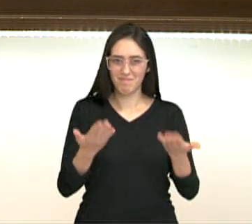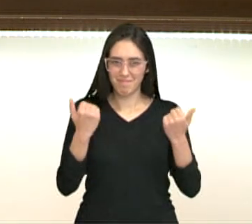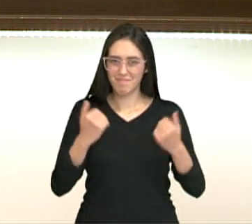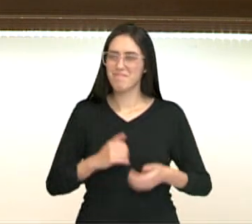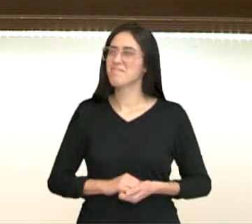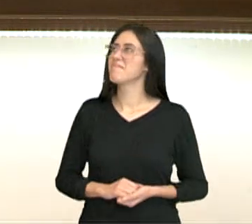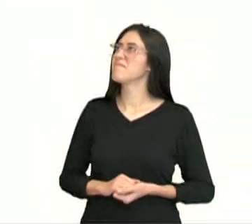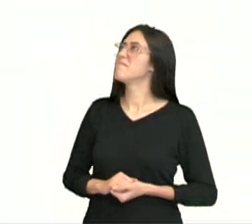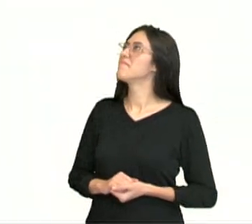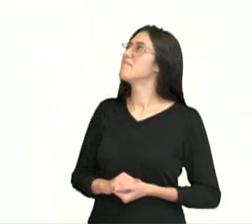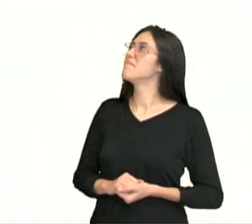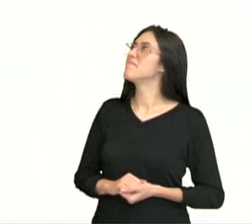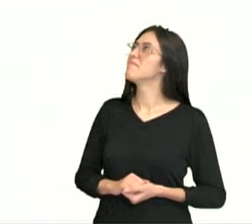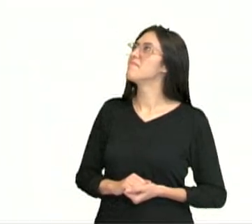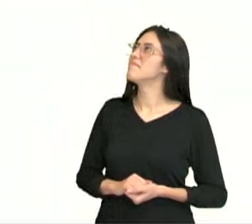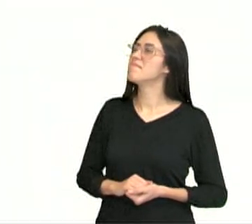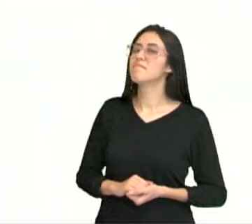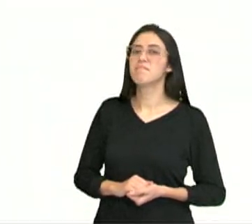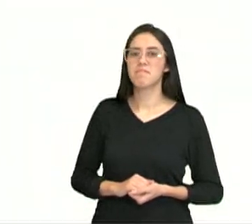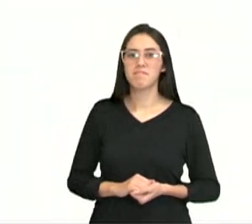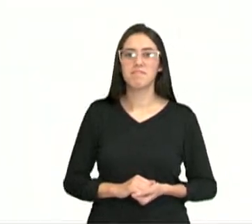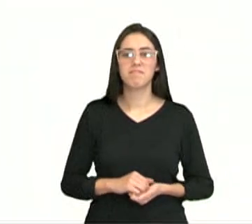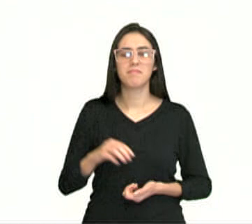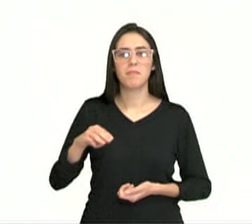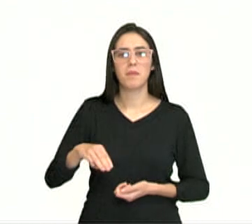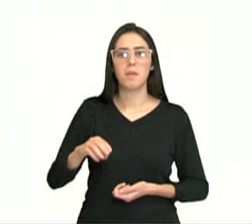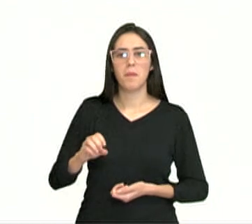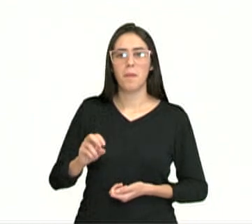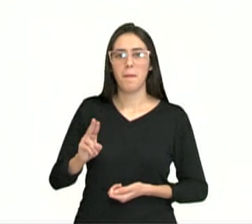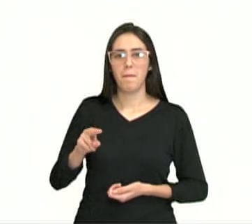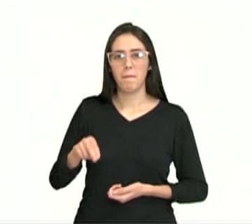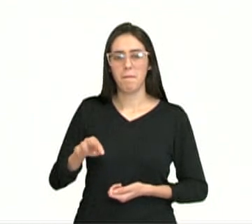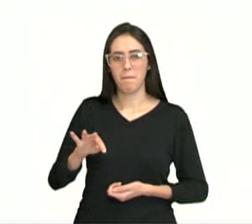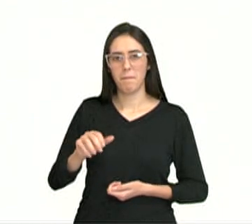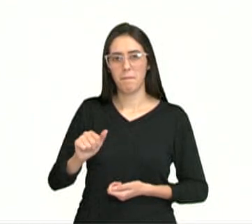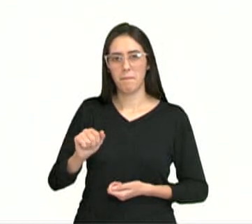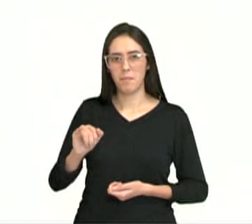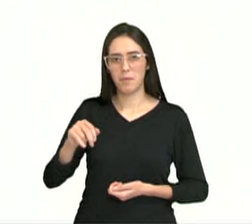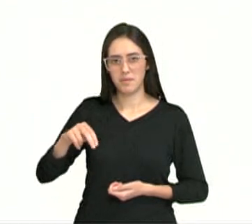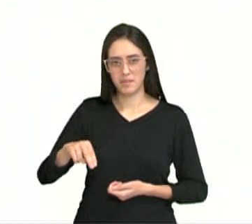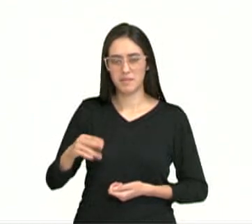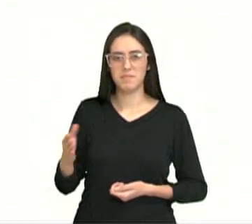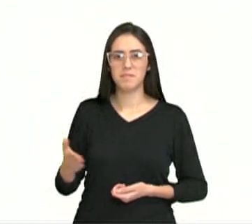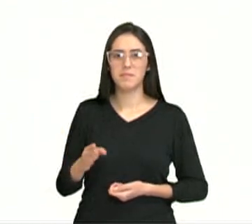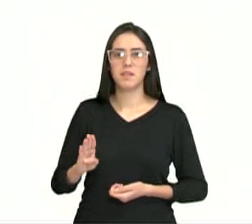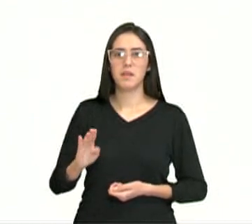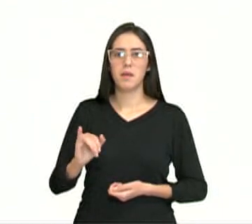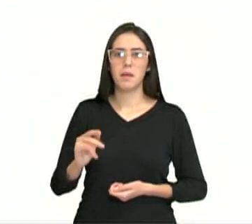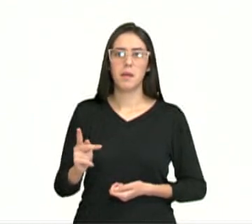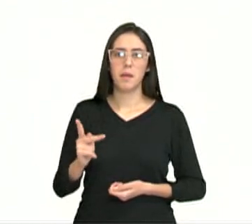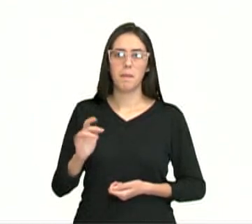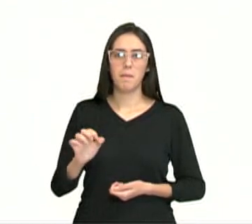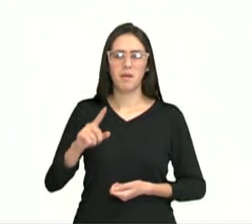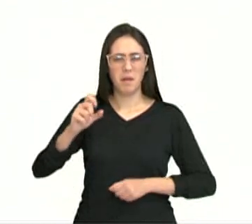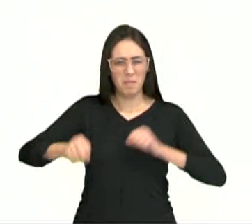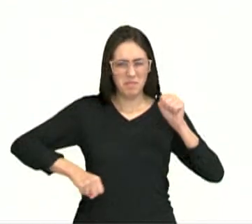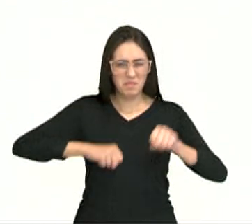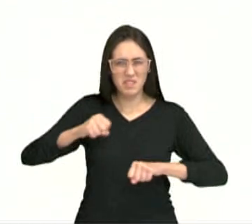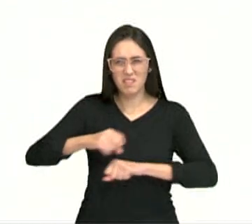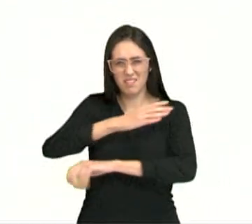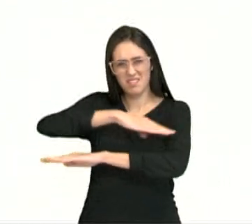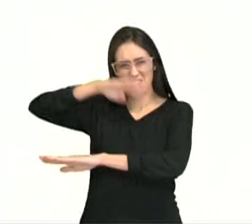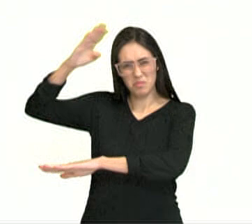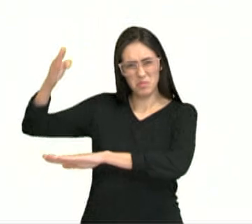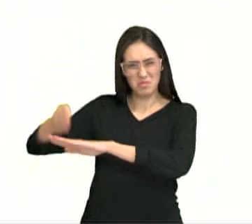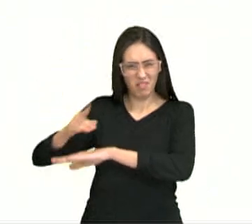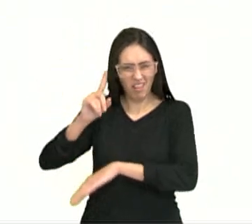slides. Mountain bike. Bicicleta de montanha? É isso mesmo? Tem uma bicicleta